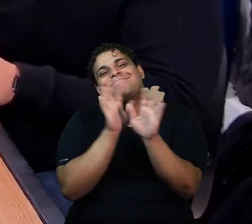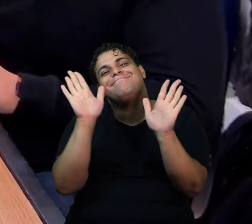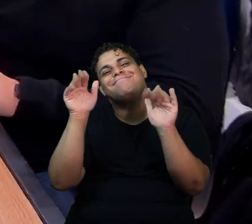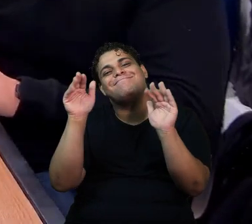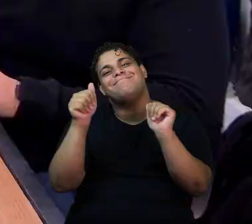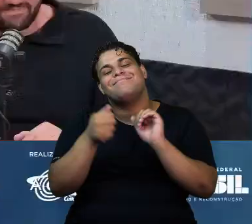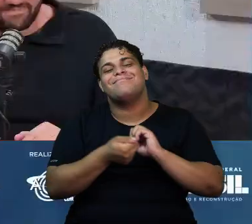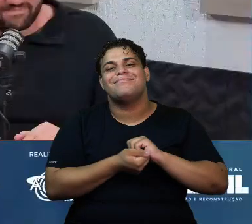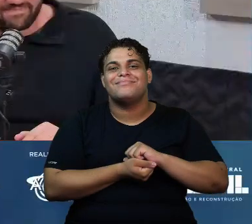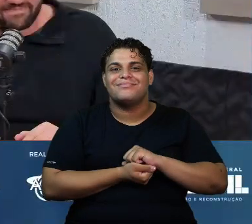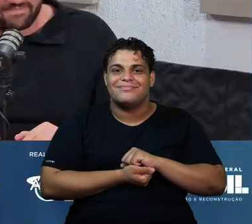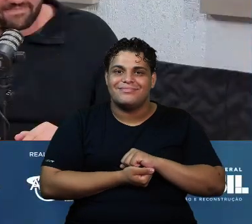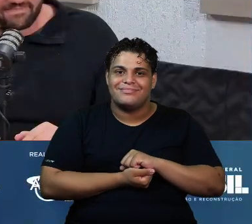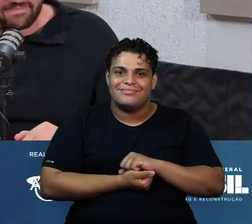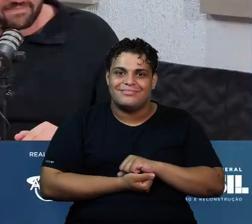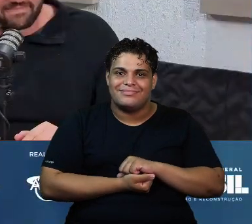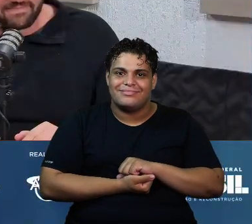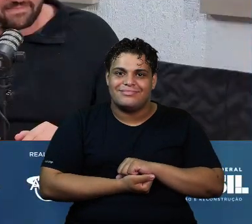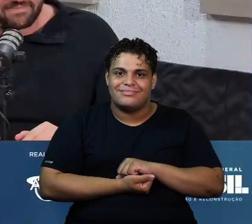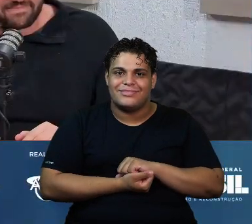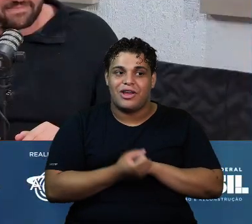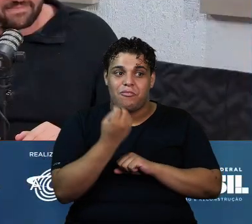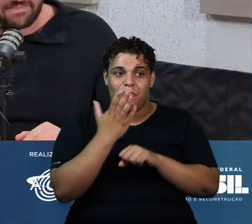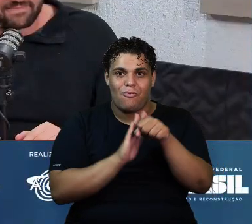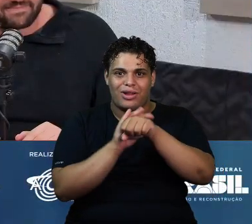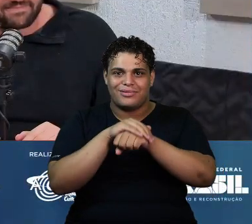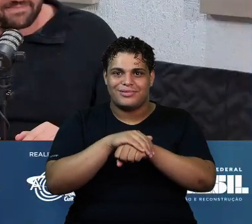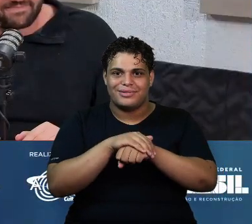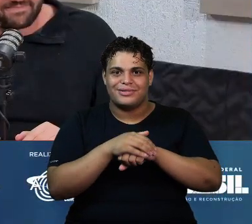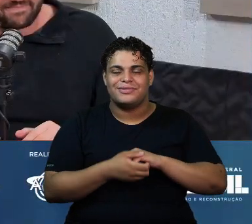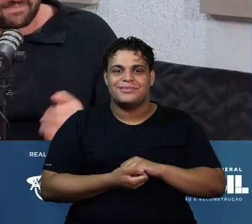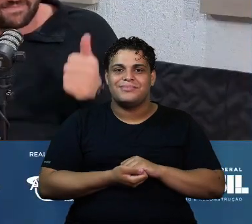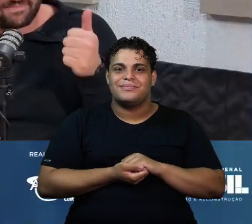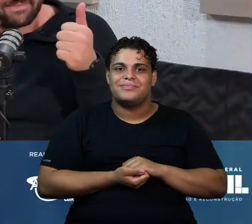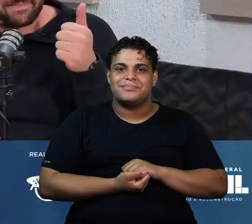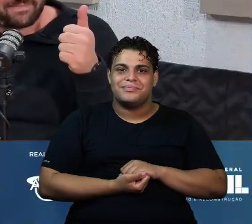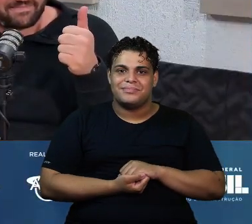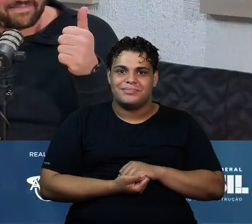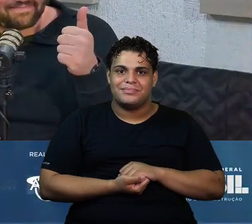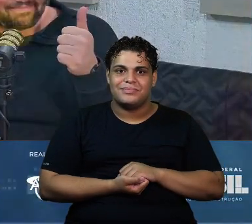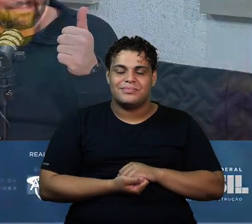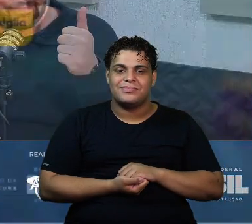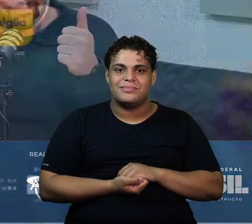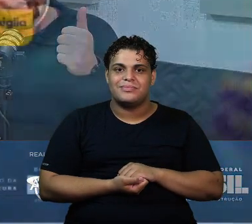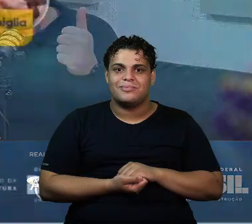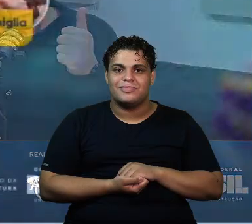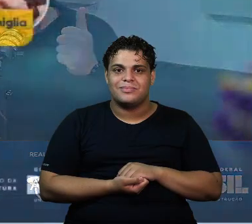abraço. Boa noite. Boa noite. Boa noite.